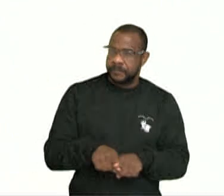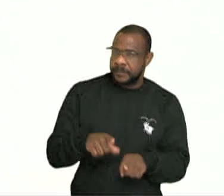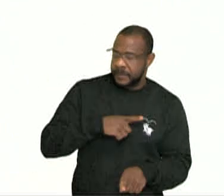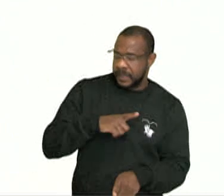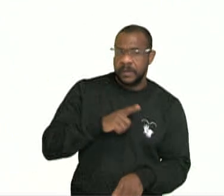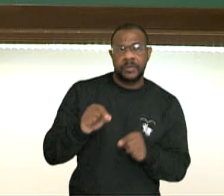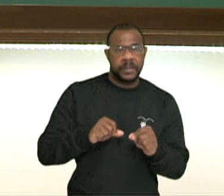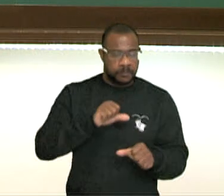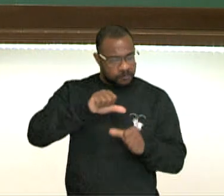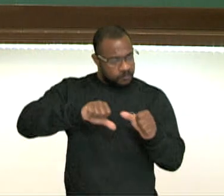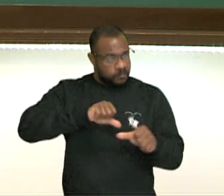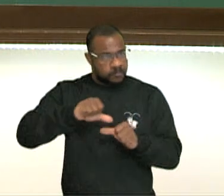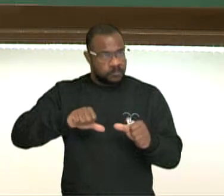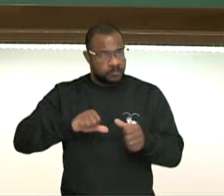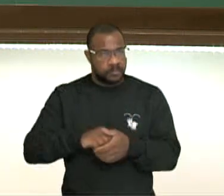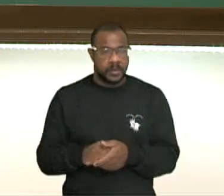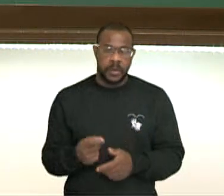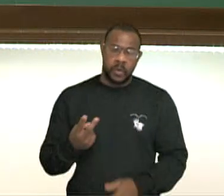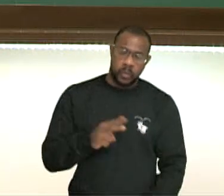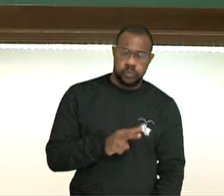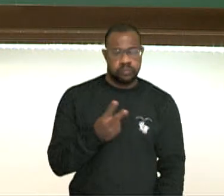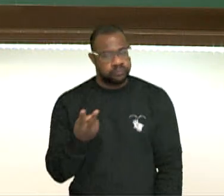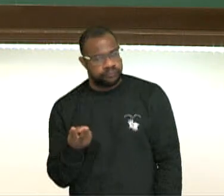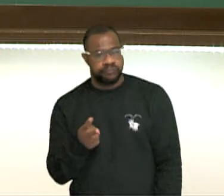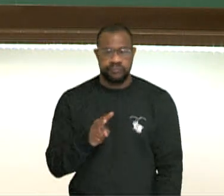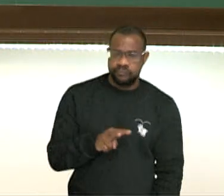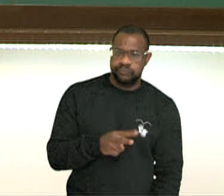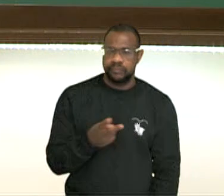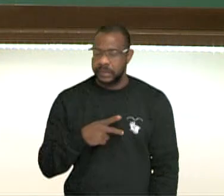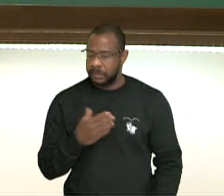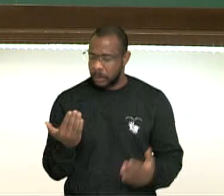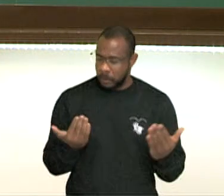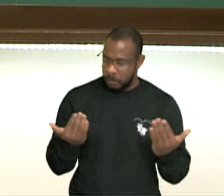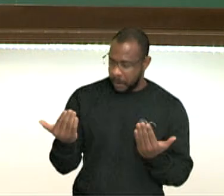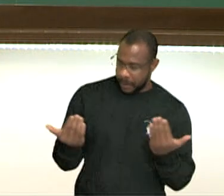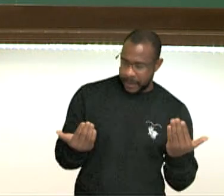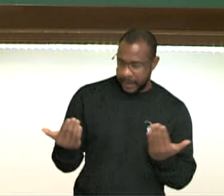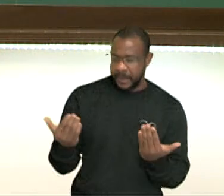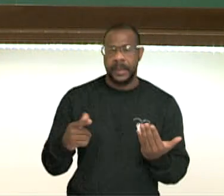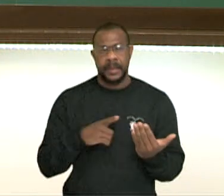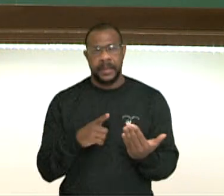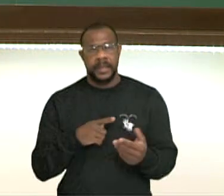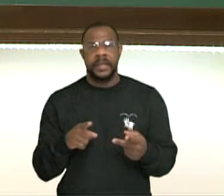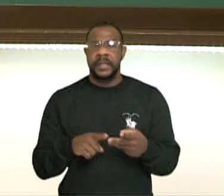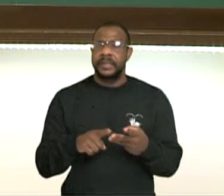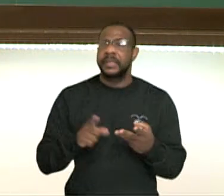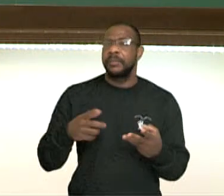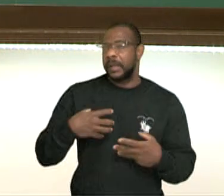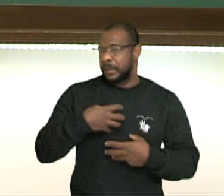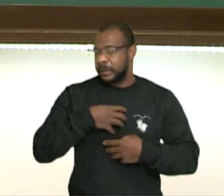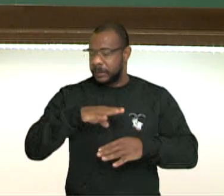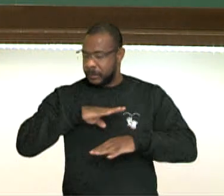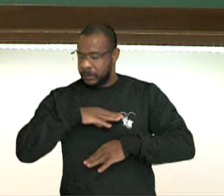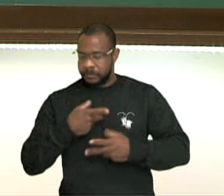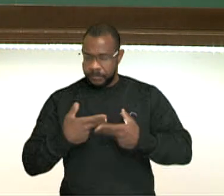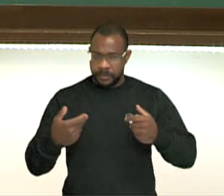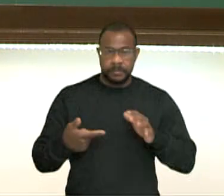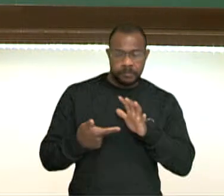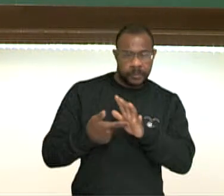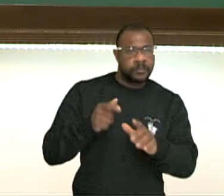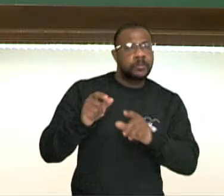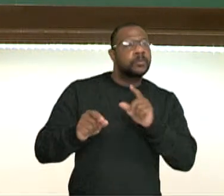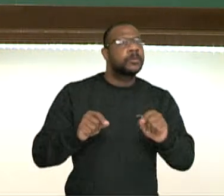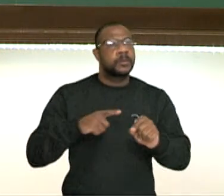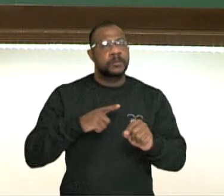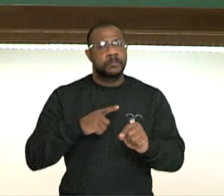a alternância, um e outro, tem a comparação e tem a condição, tudo isso sendo estabelecido por